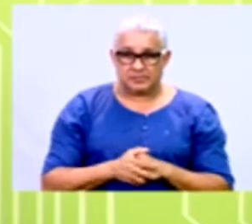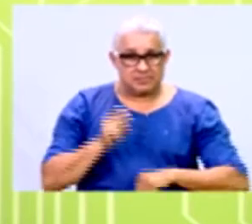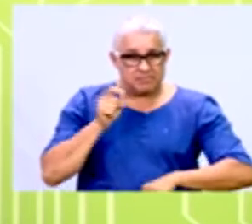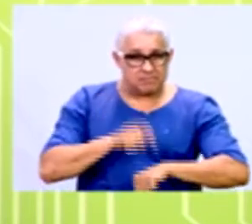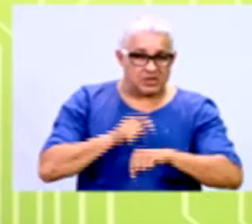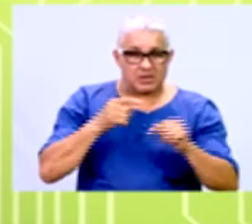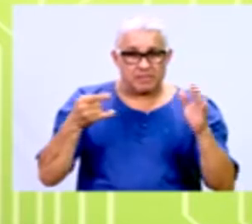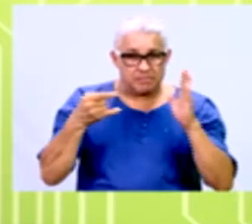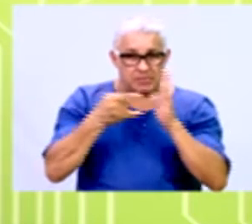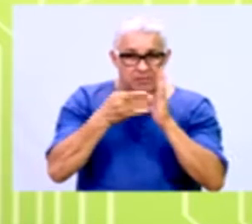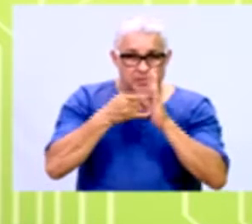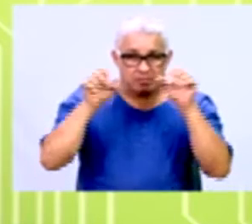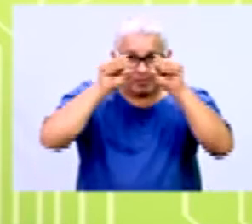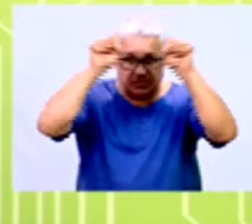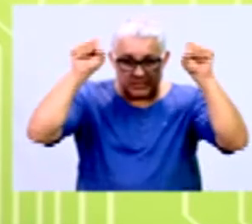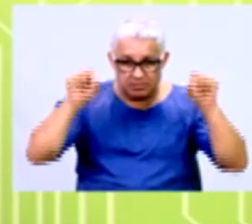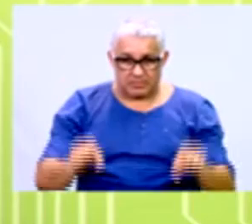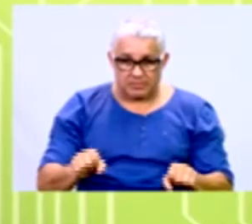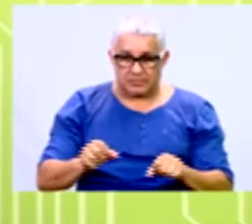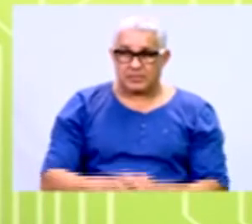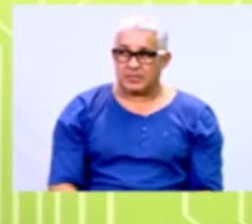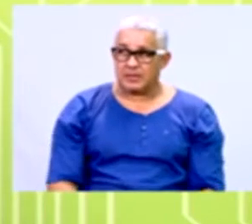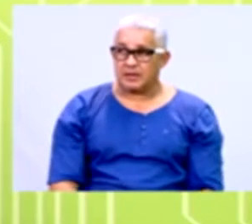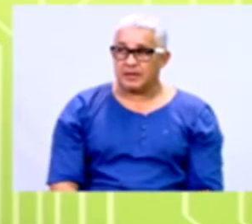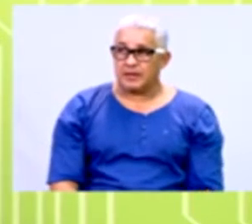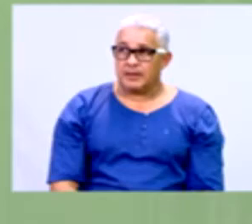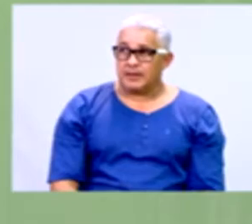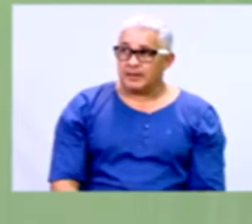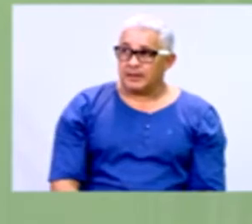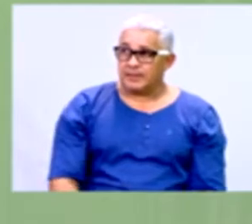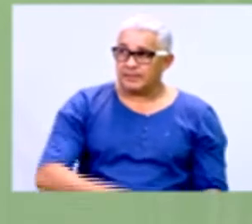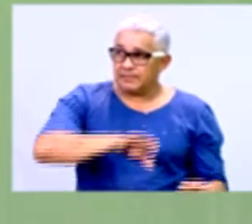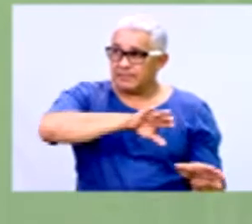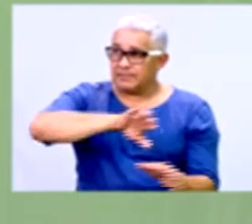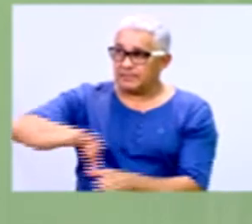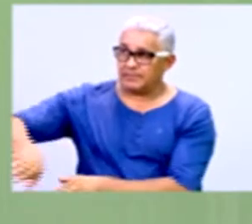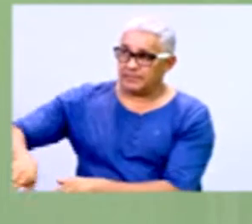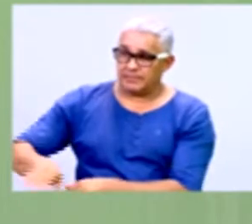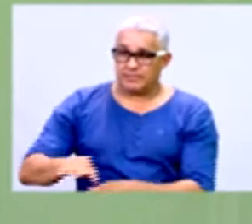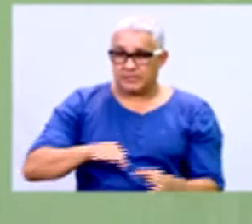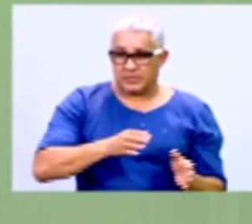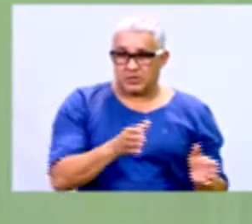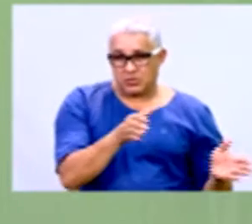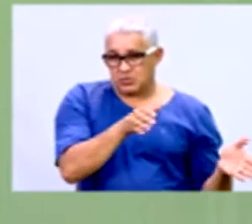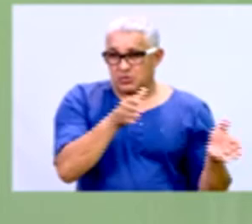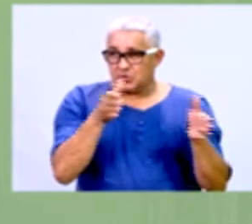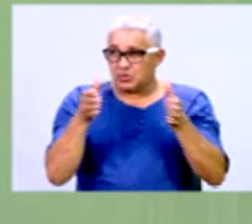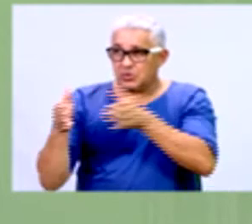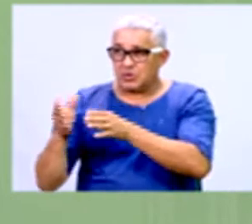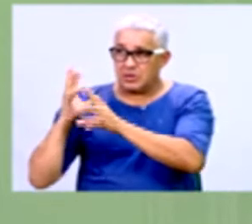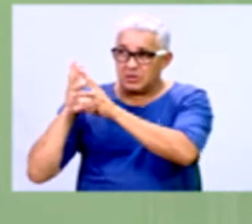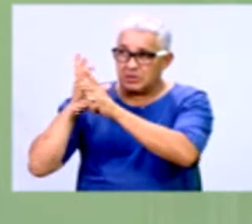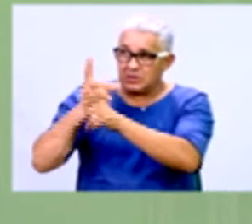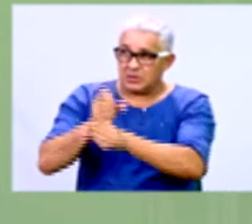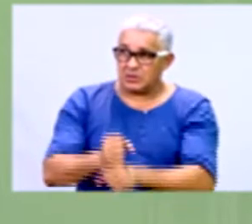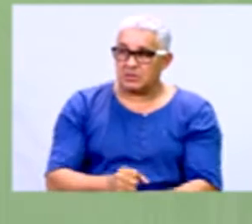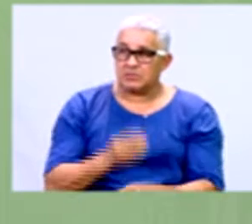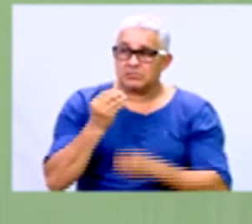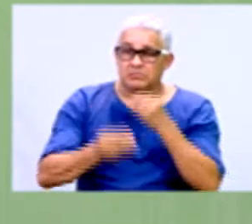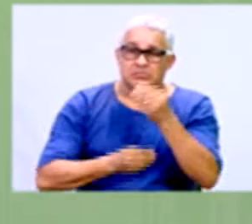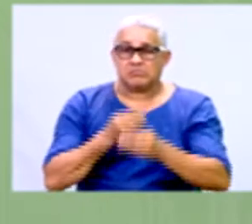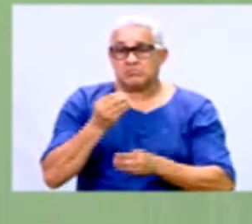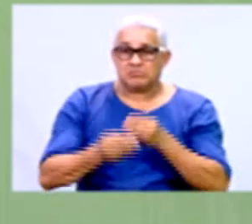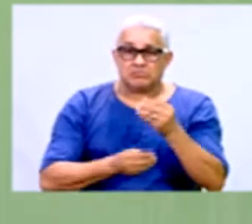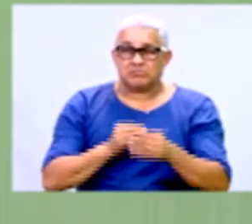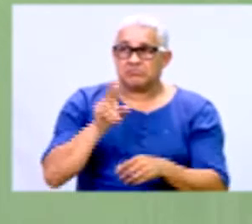programar um sistema. Bom, vamos continuar a recapitulação, né, e vamos lembrar como que funciona, né,